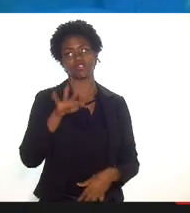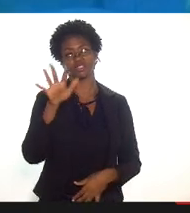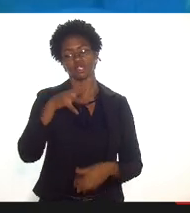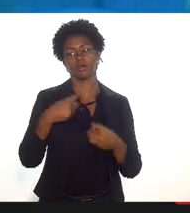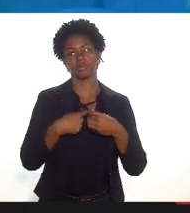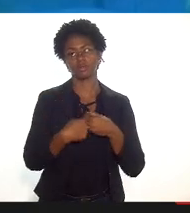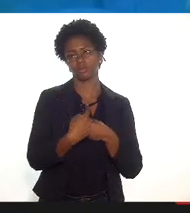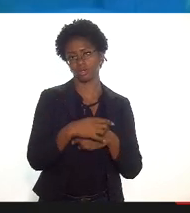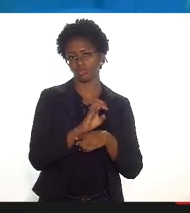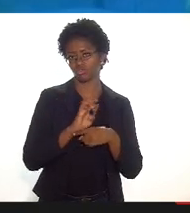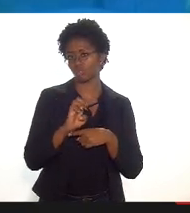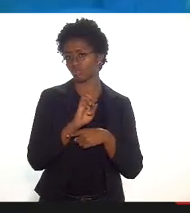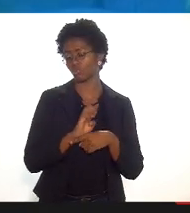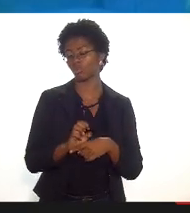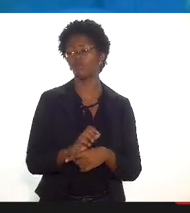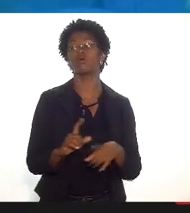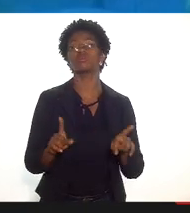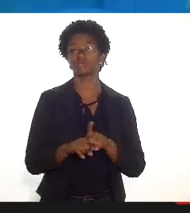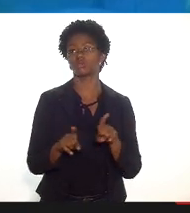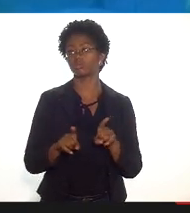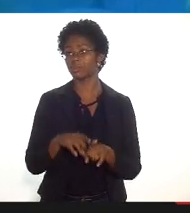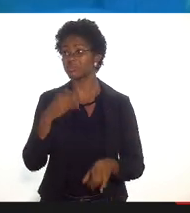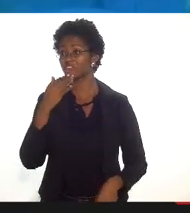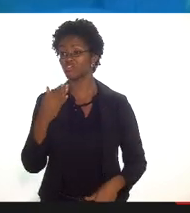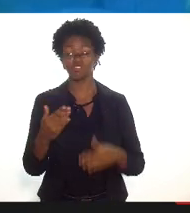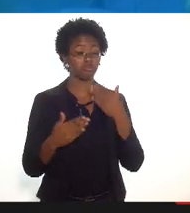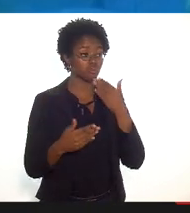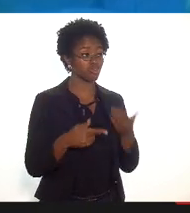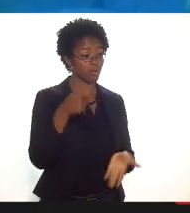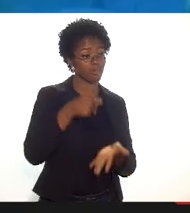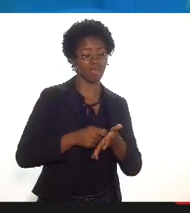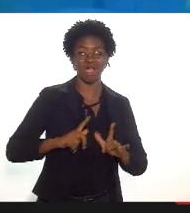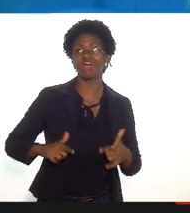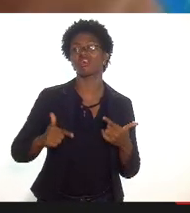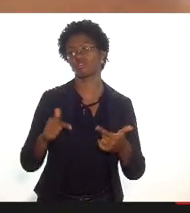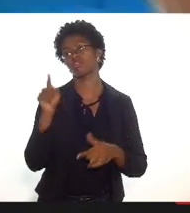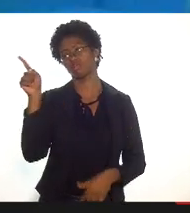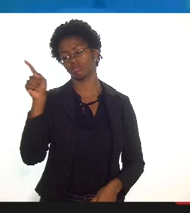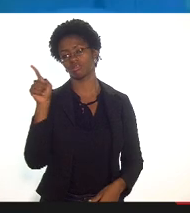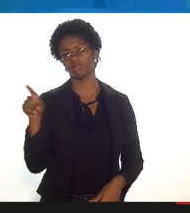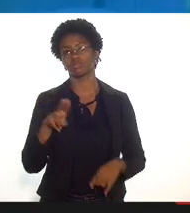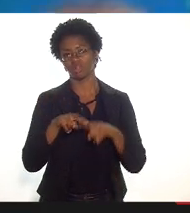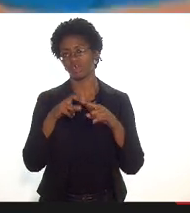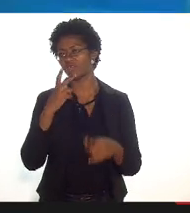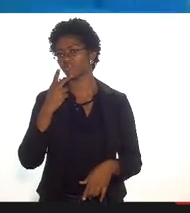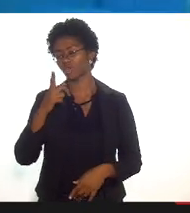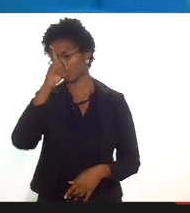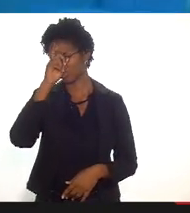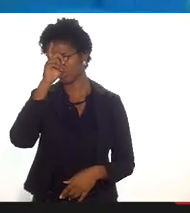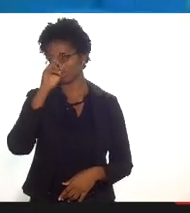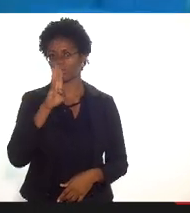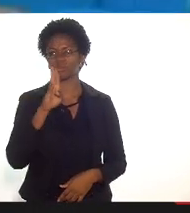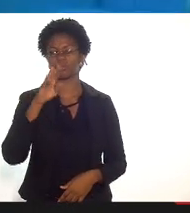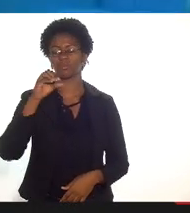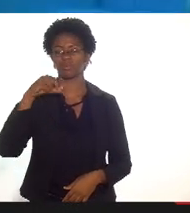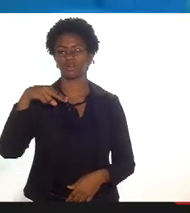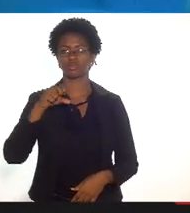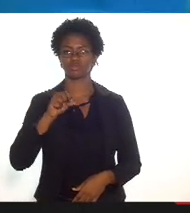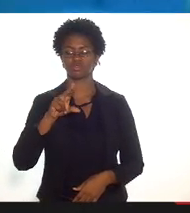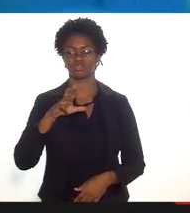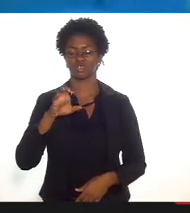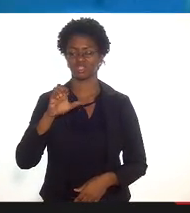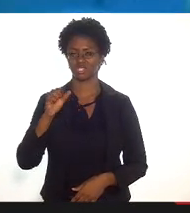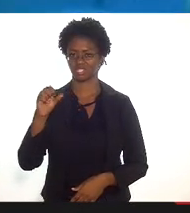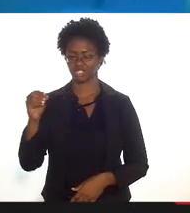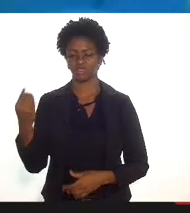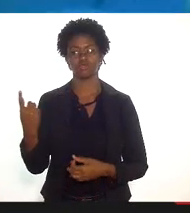municipal, em relação a medidas, a cobrança de medidas. Porque ele falou o hospital de bom sucesso, quando puder vai ser reaberto, mas eu não